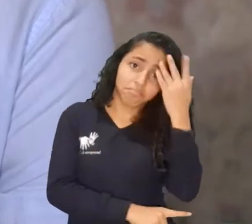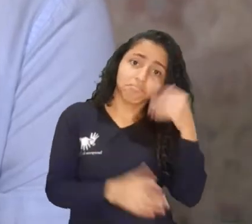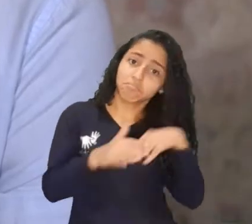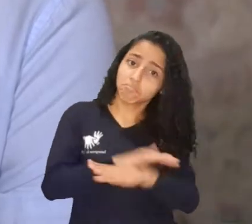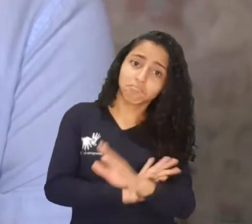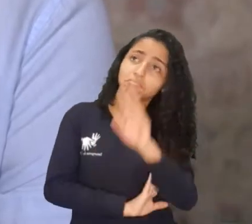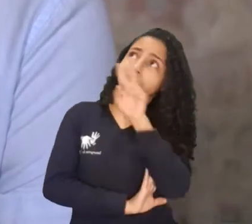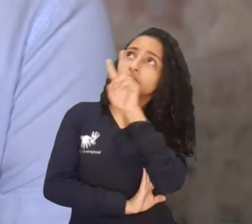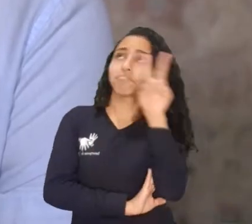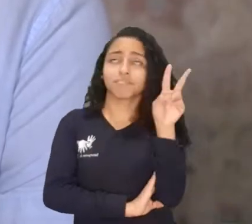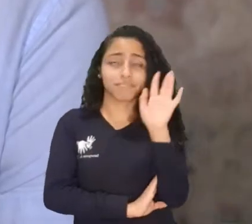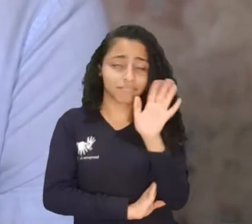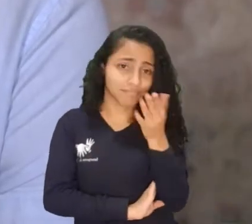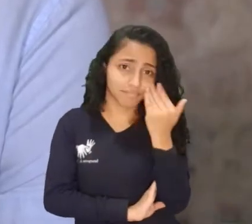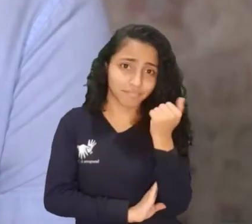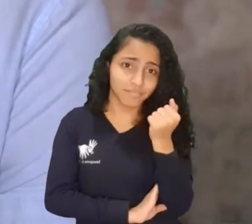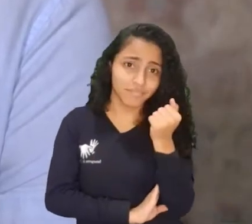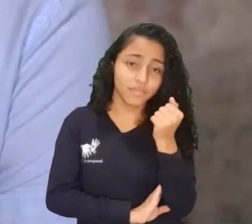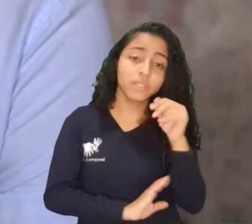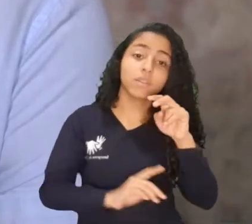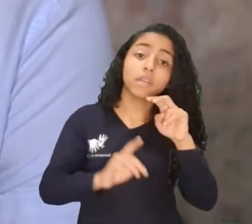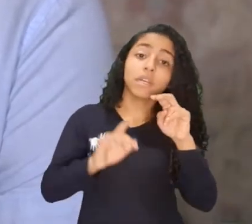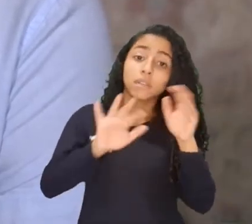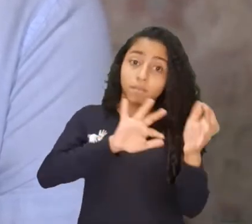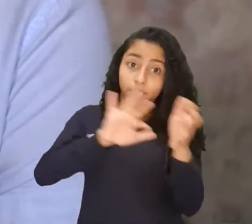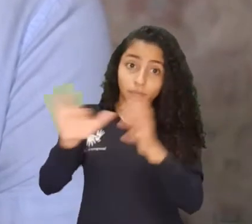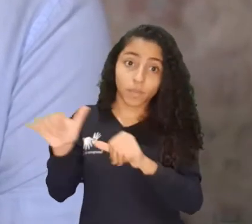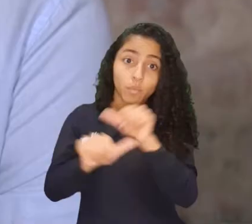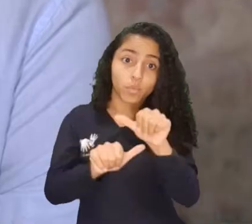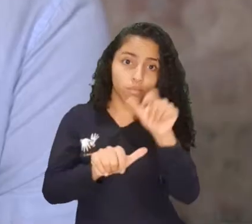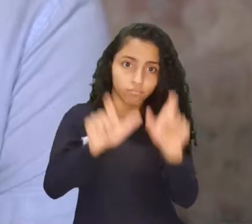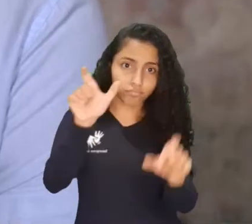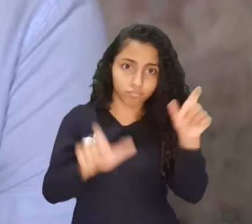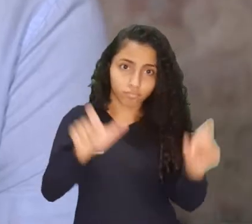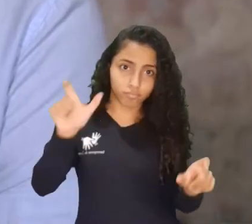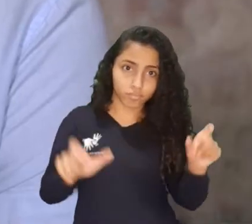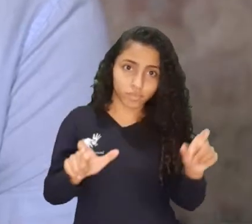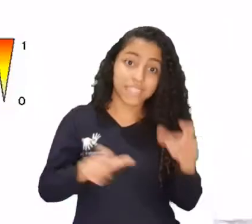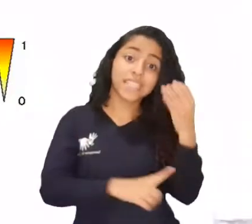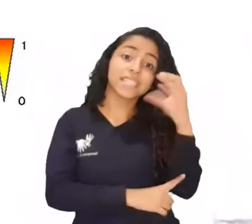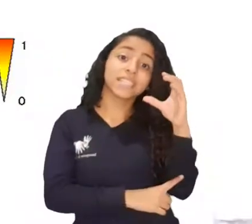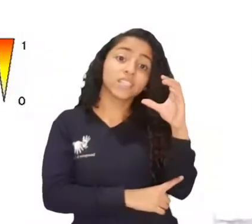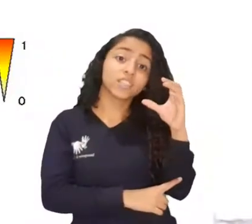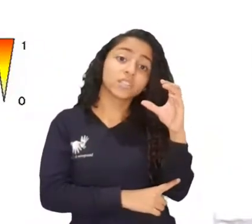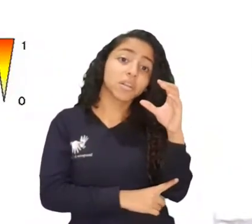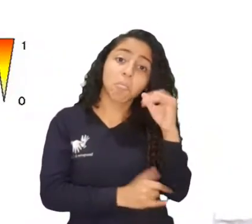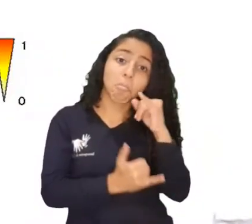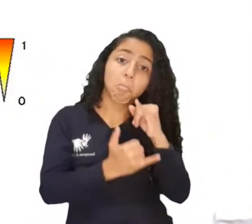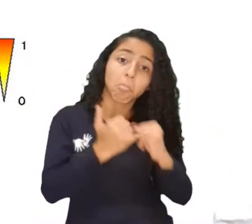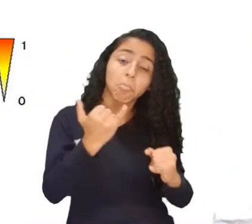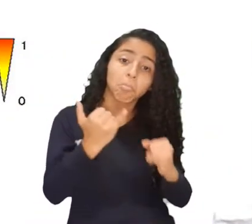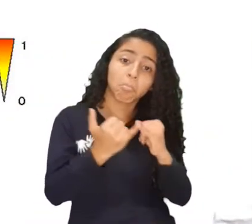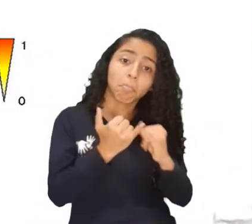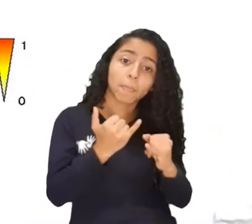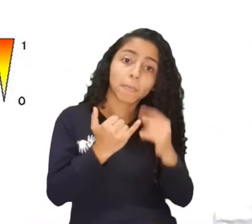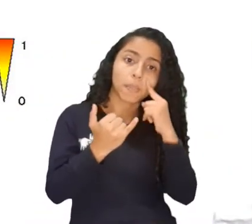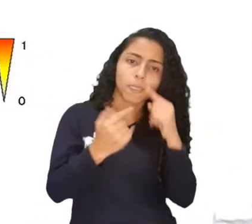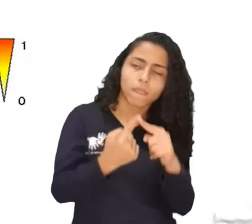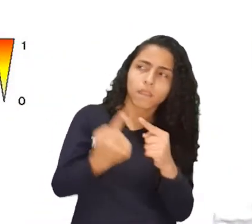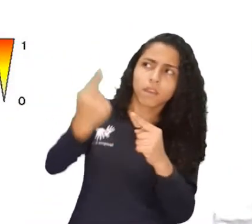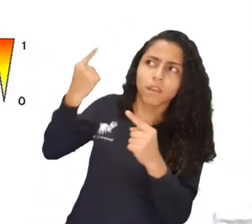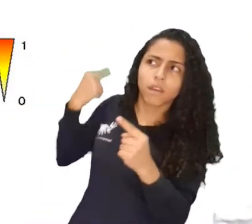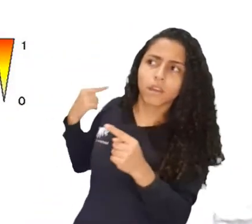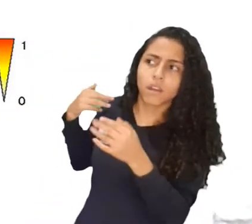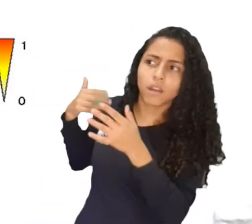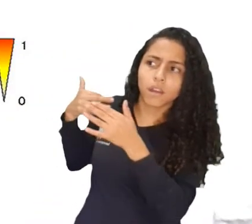para prever o que acontece com uma espécie, caso o clima mude, os cientistas fazem a mesma coisa. Eles olham para trás, tentam entender